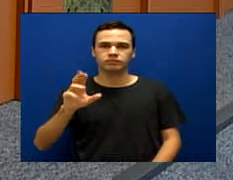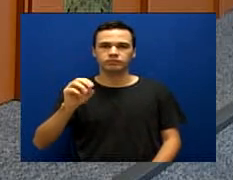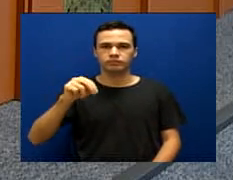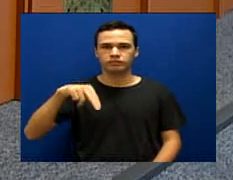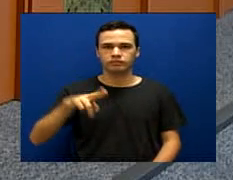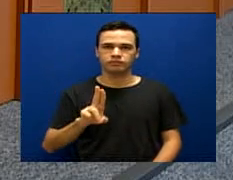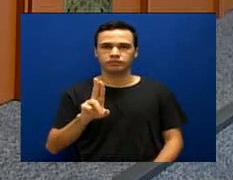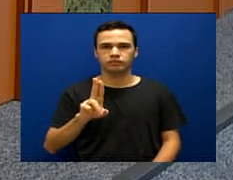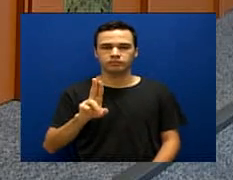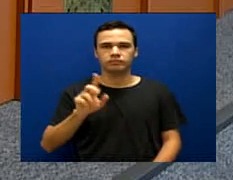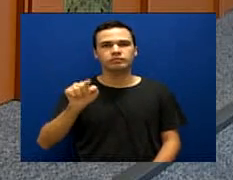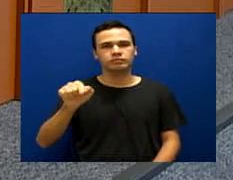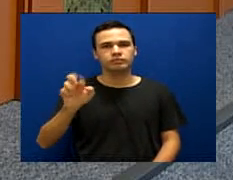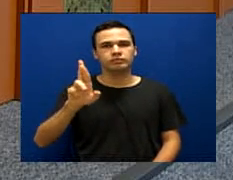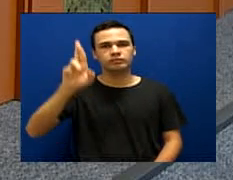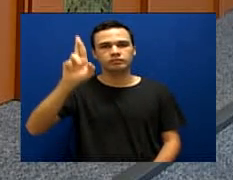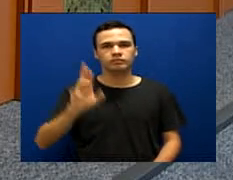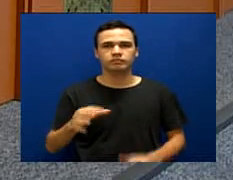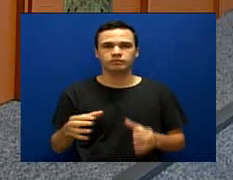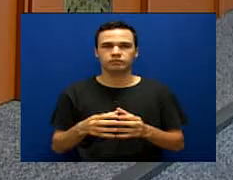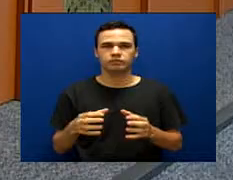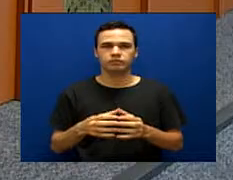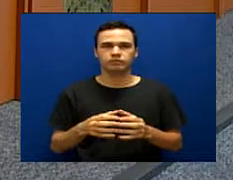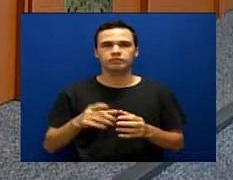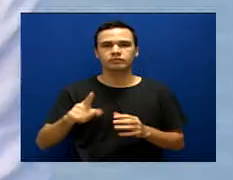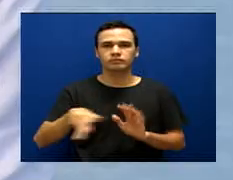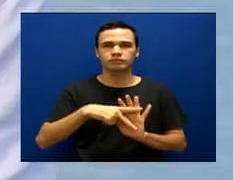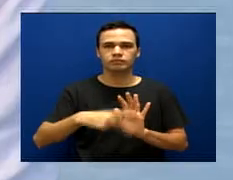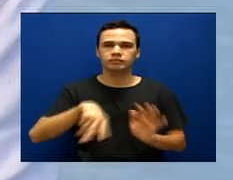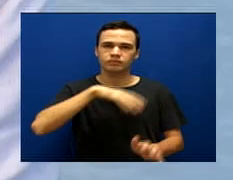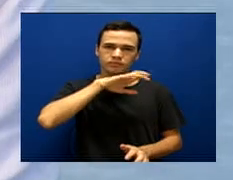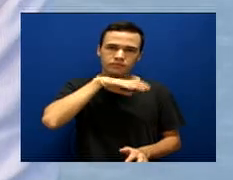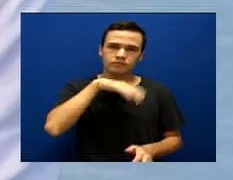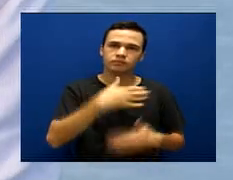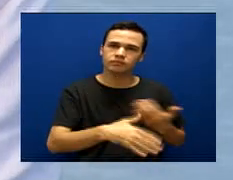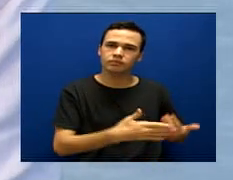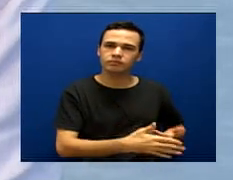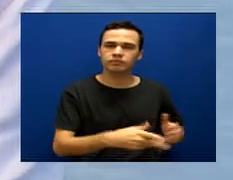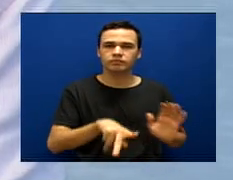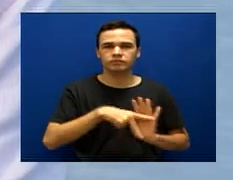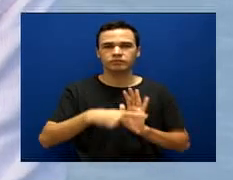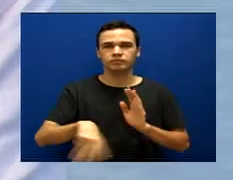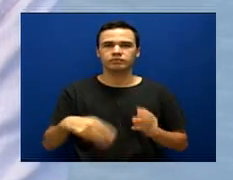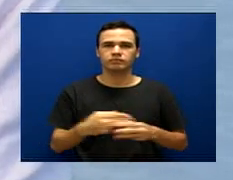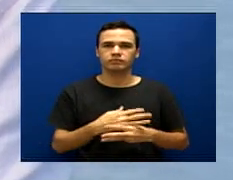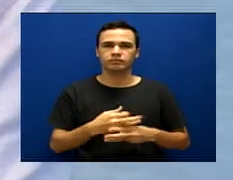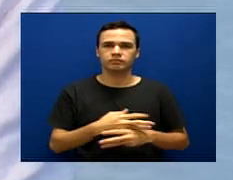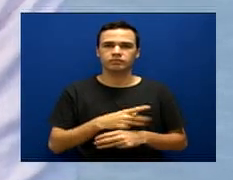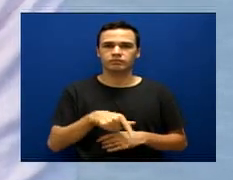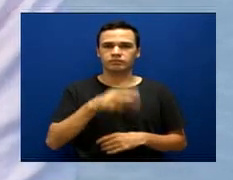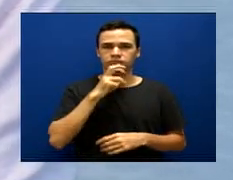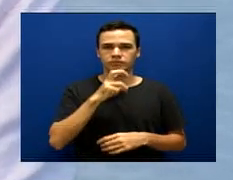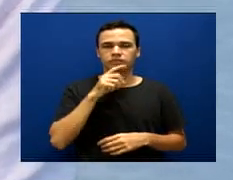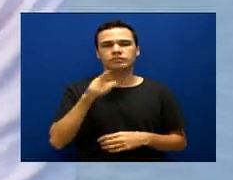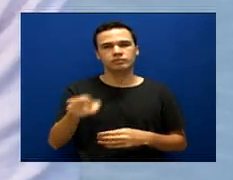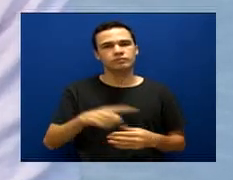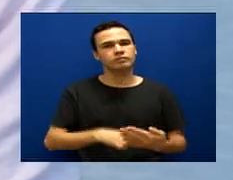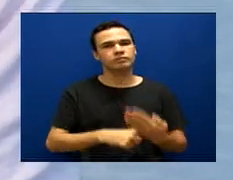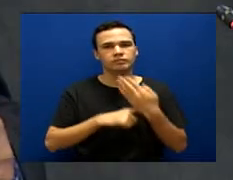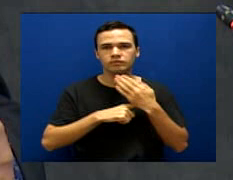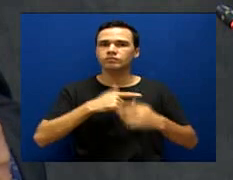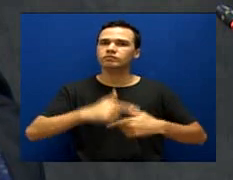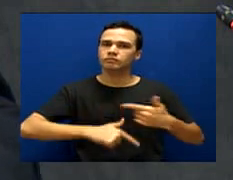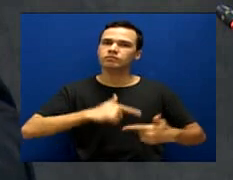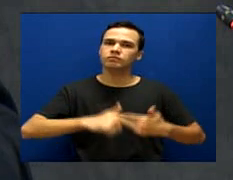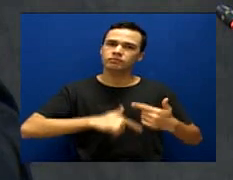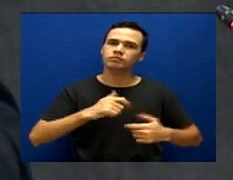ONU, representante do Comitê Municipal de Direitos dos Animais, né? Obrigado, ONU, pela presença, uma pessoa que também atua bastante. No